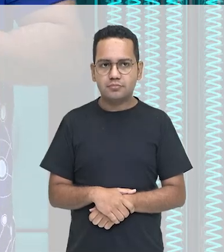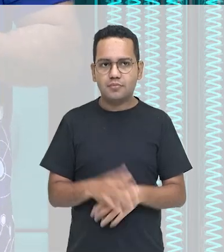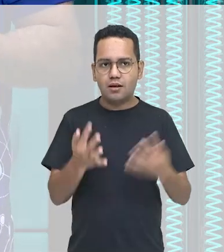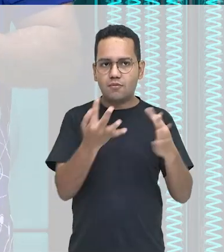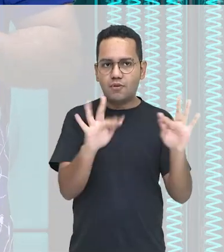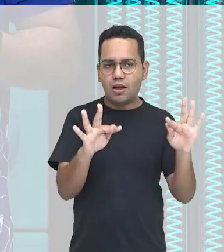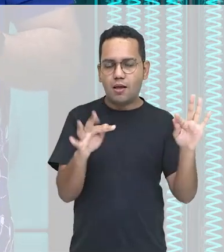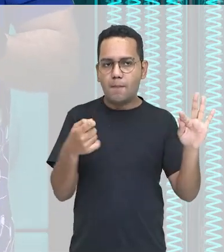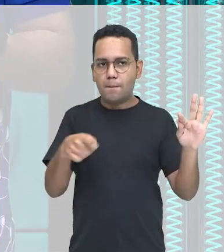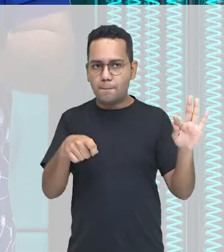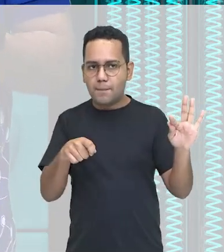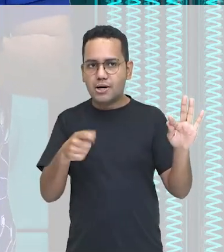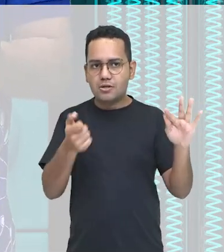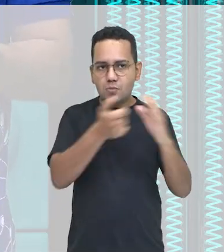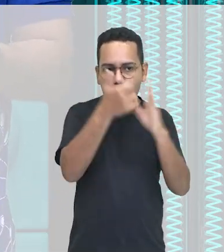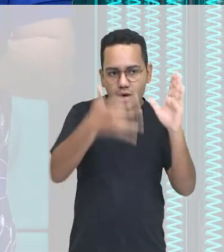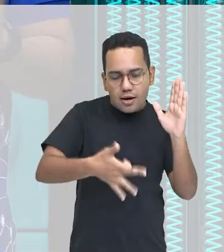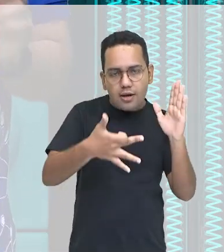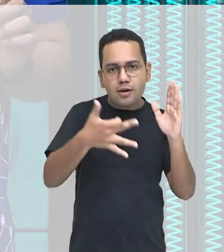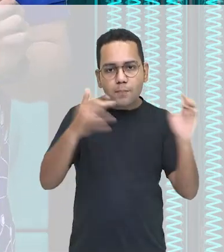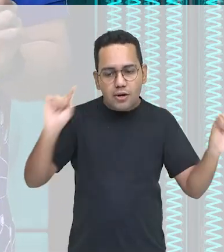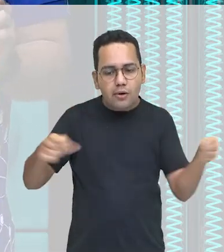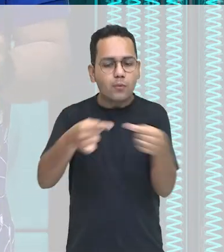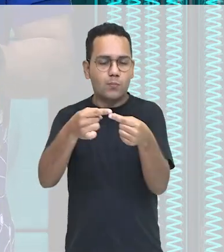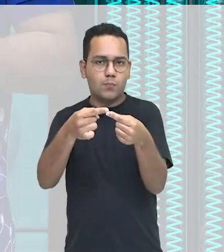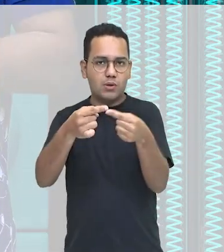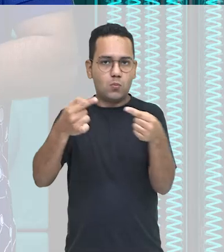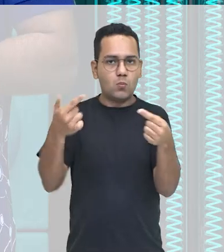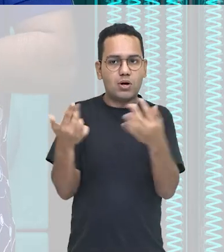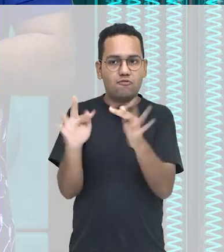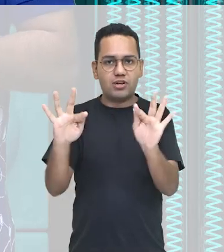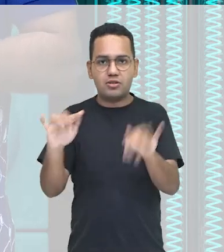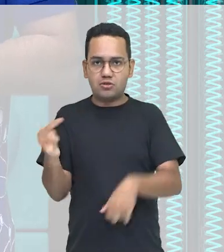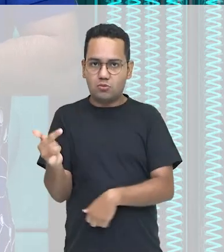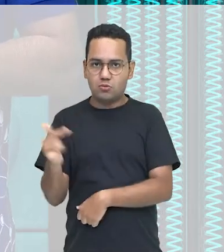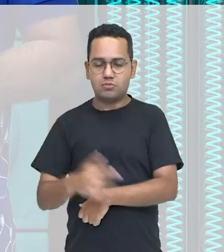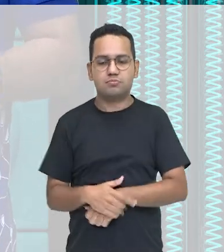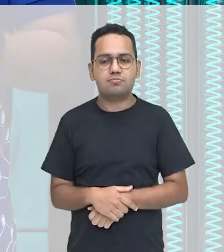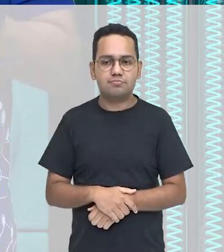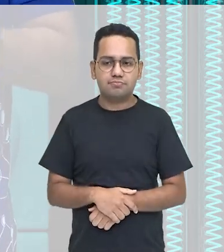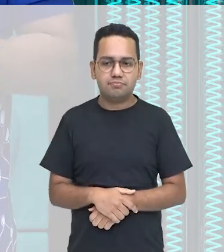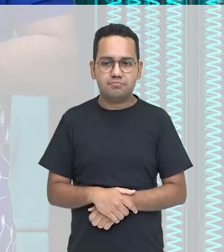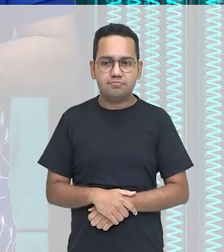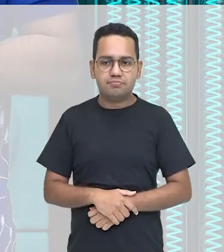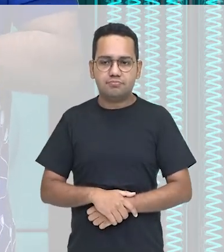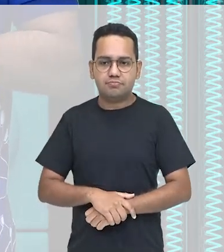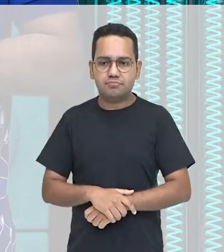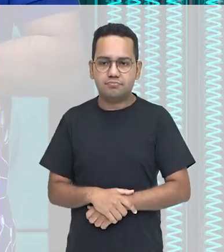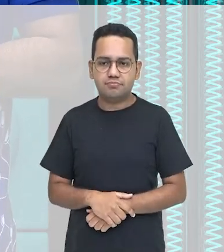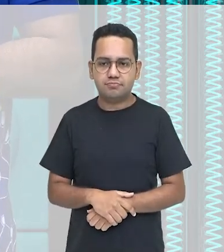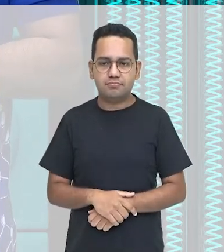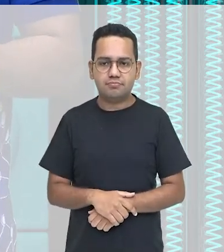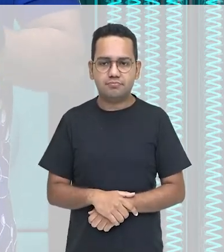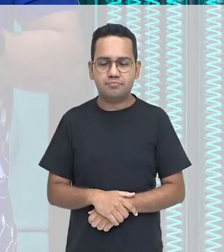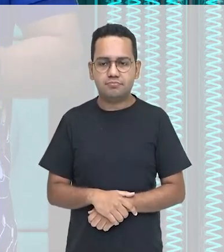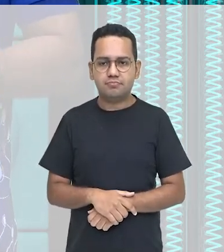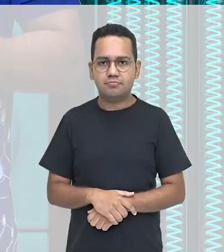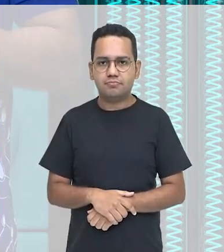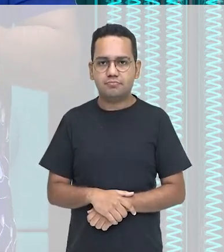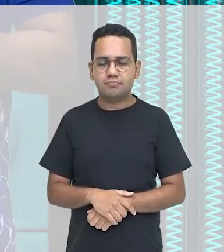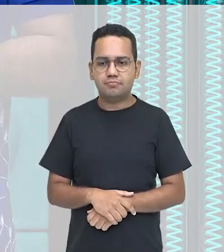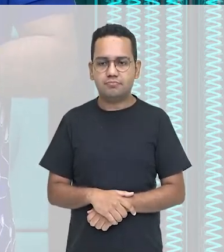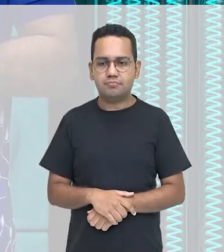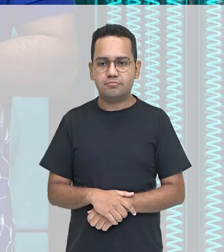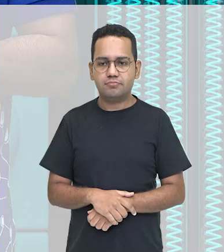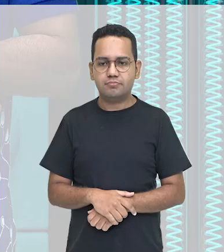que vai levar em consideração a segunda. Então, essa relação de condição. Nós estamos falando aqui de situações